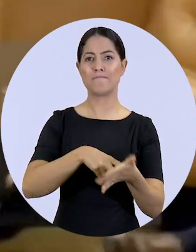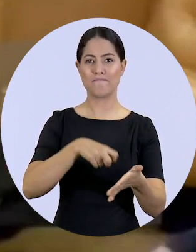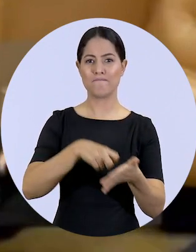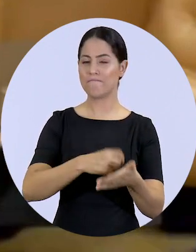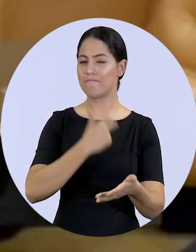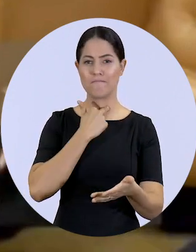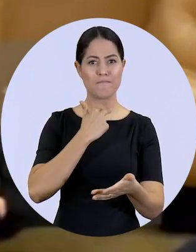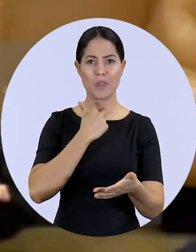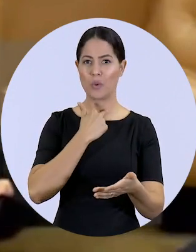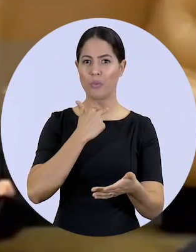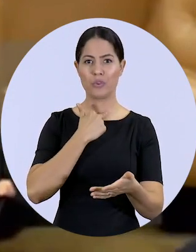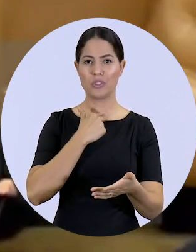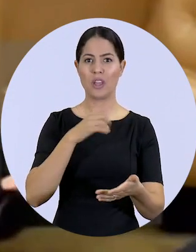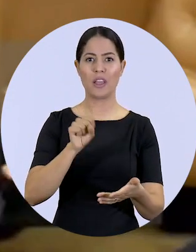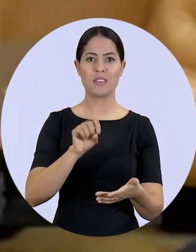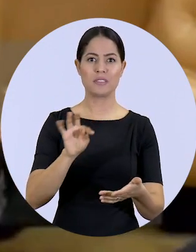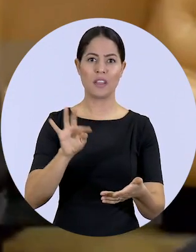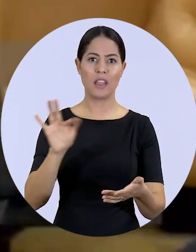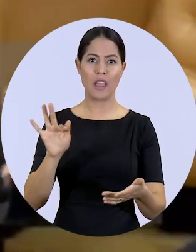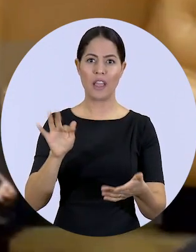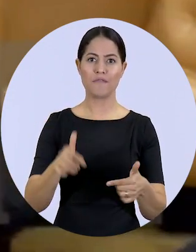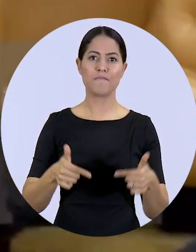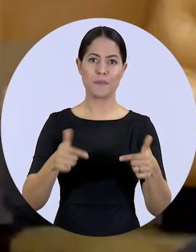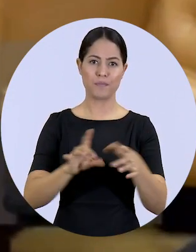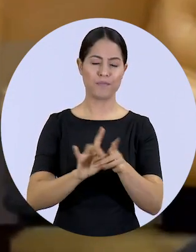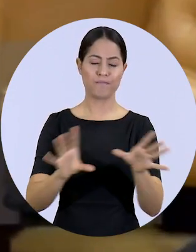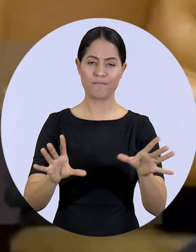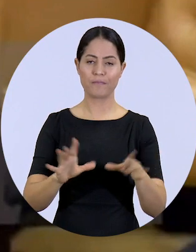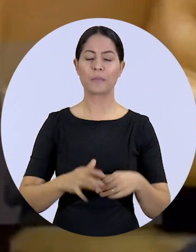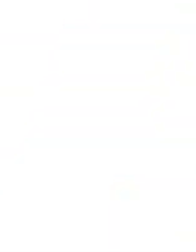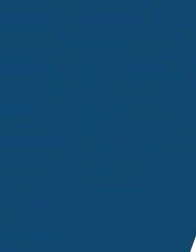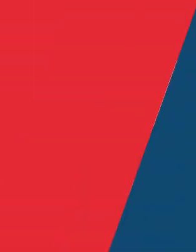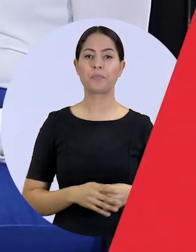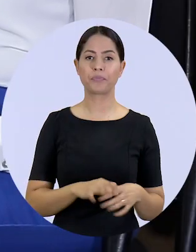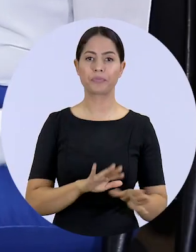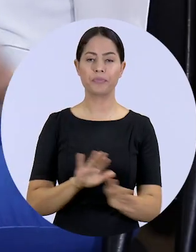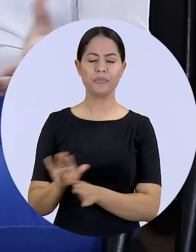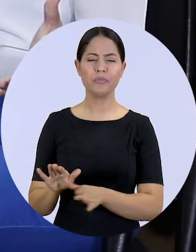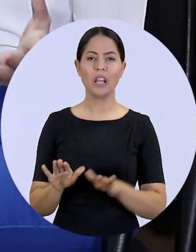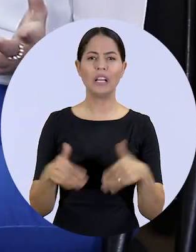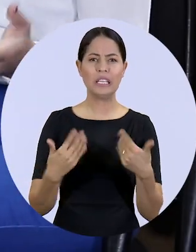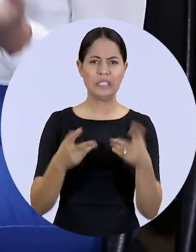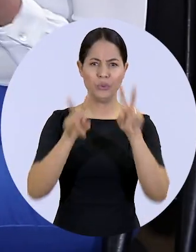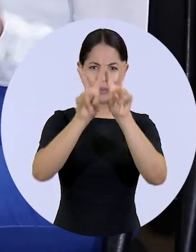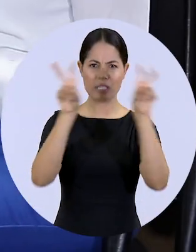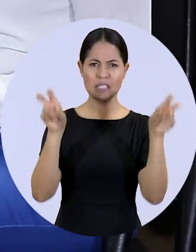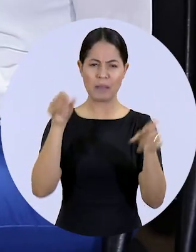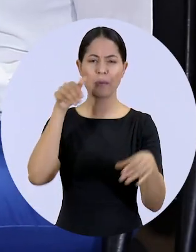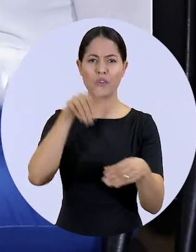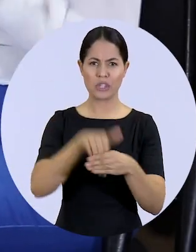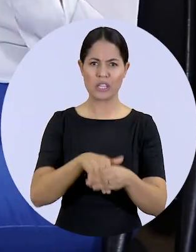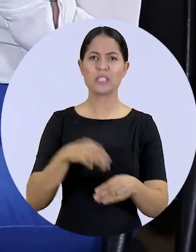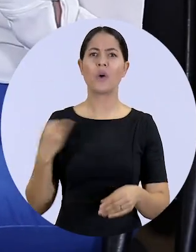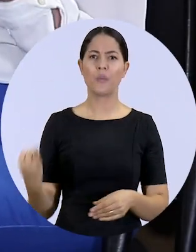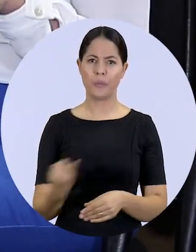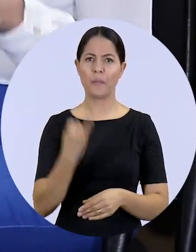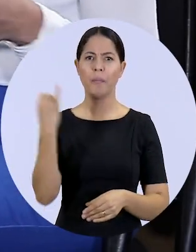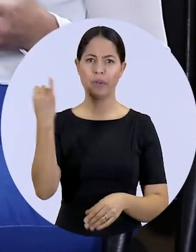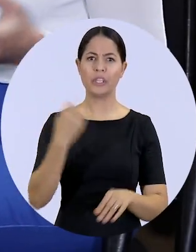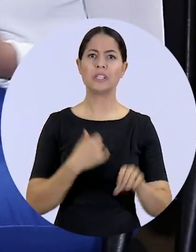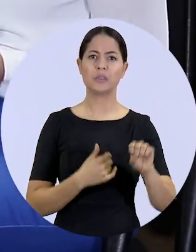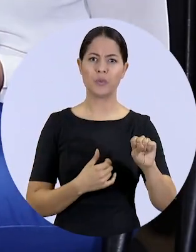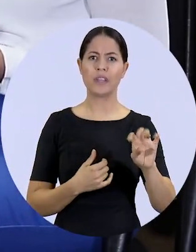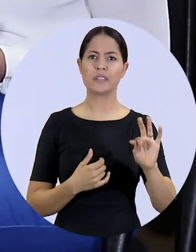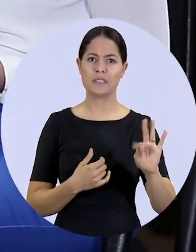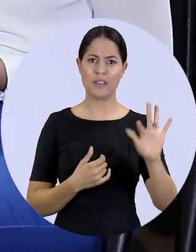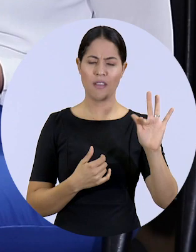antecipada da pena, não poderia o Supremo permiti-la. E para falarmos sobre essa votação e também da